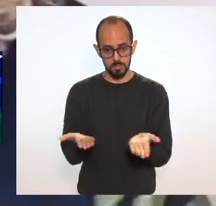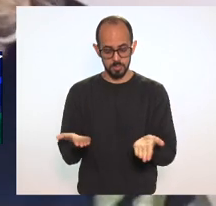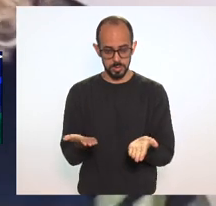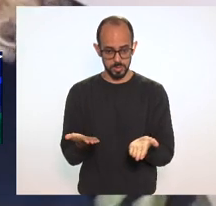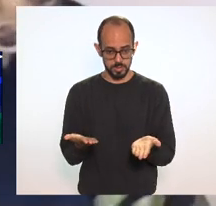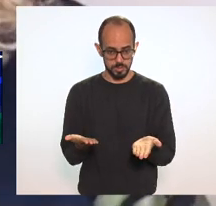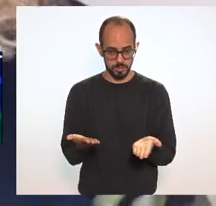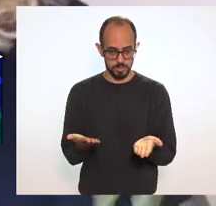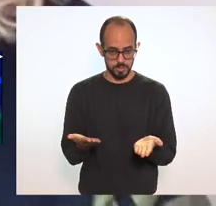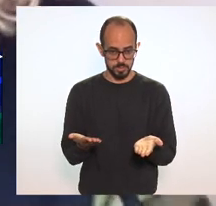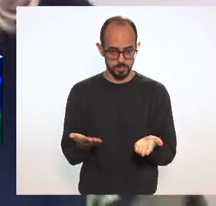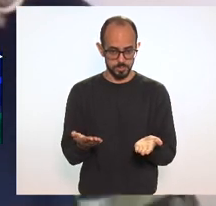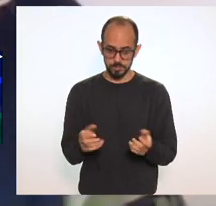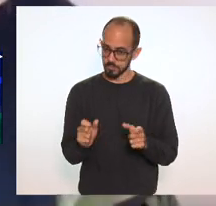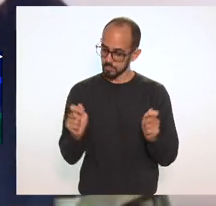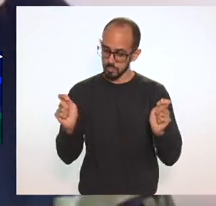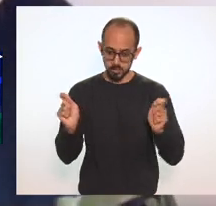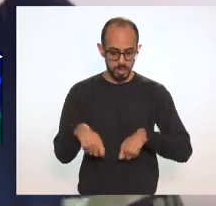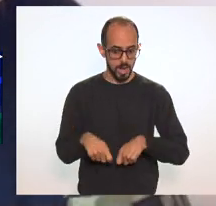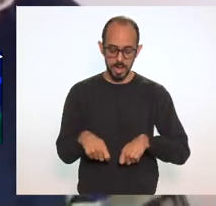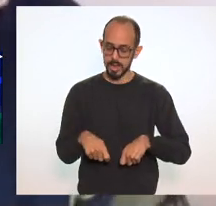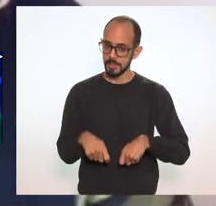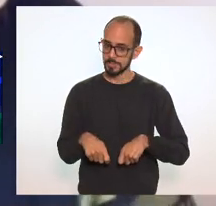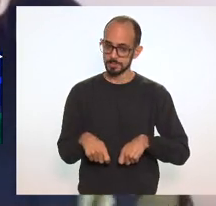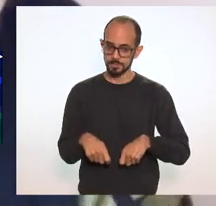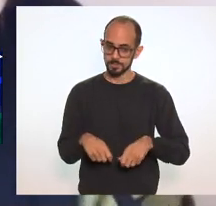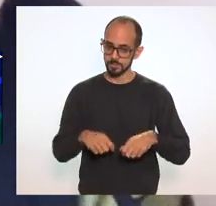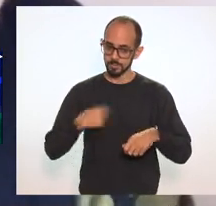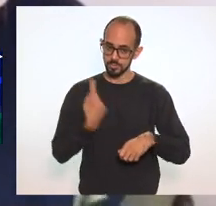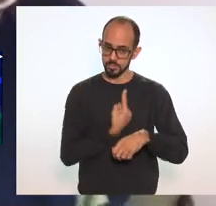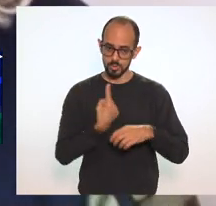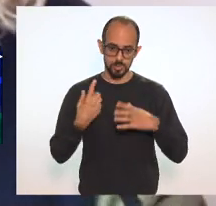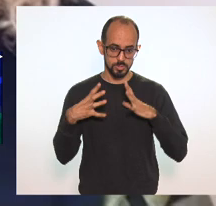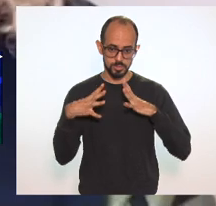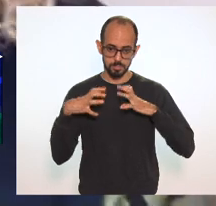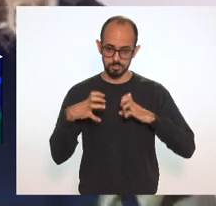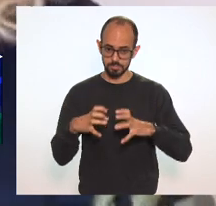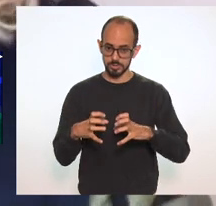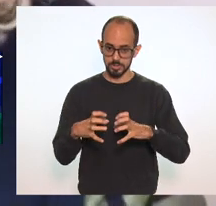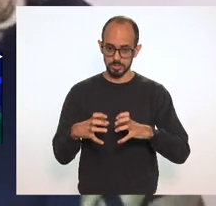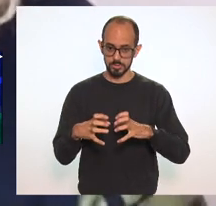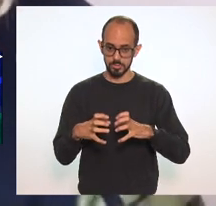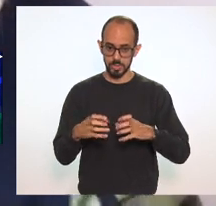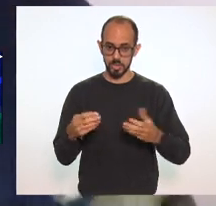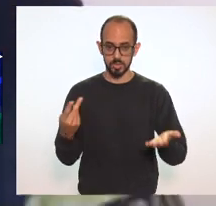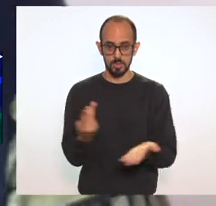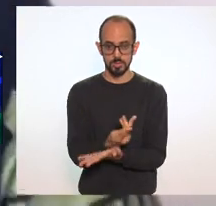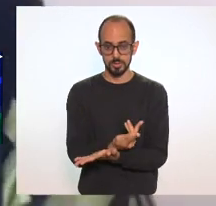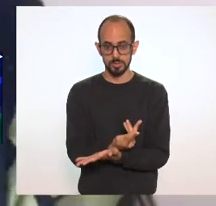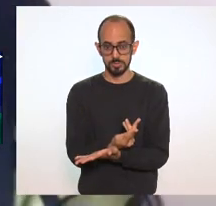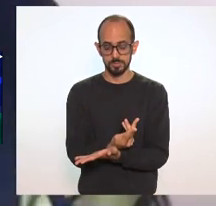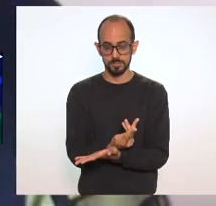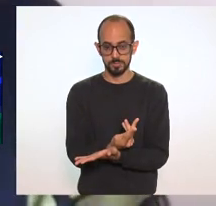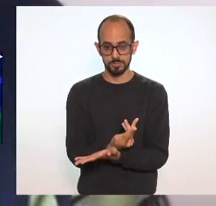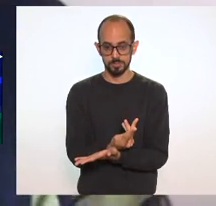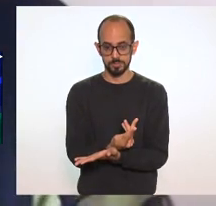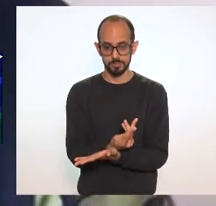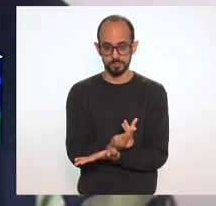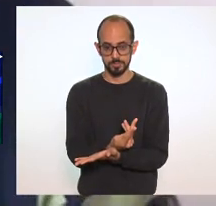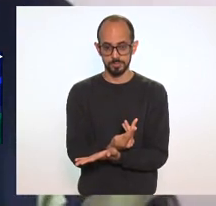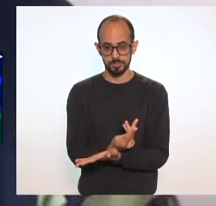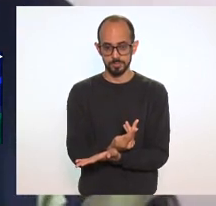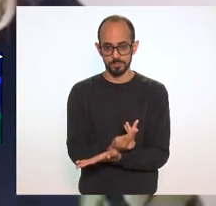vida é estarrecedor a gente tá brigando e como foi alvo dessa semana se aula e como serviços essenciais Nesse